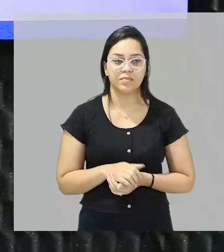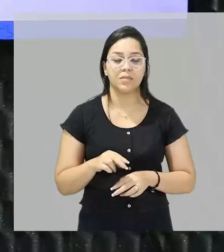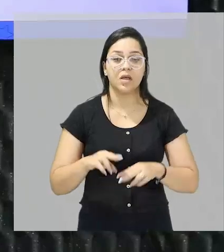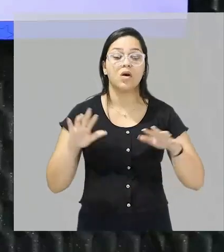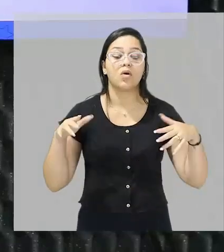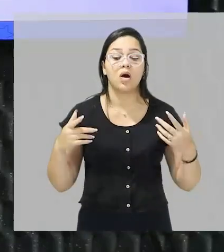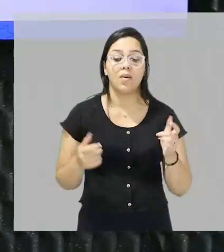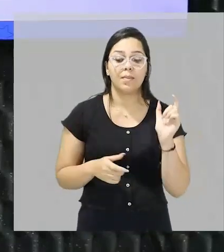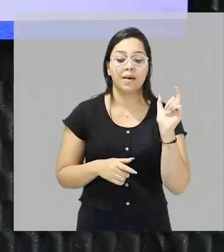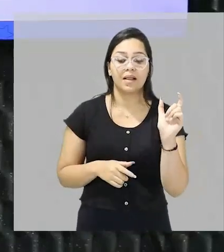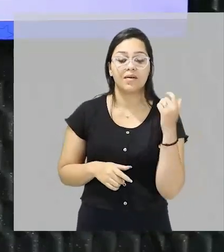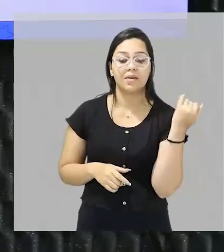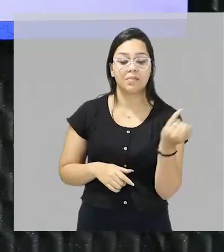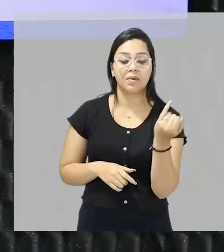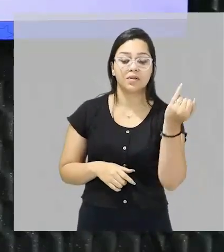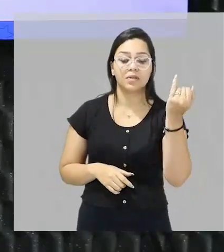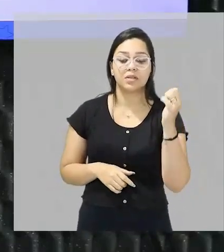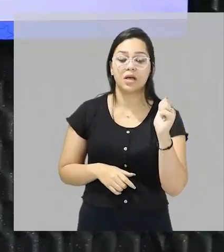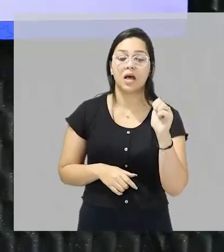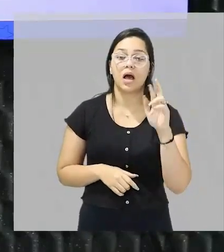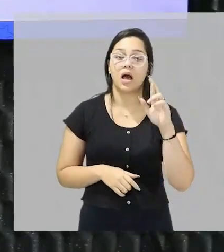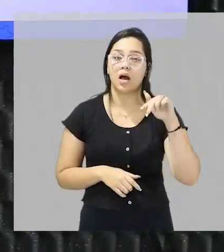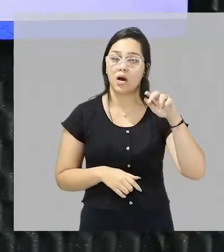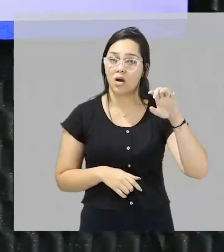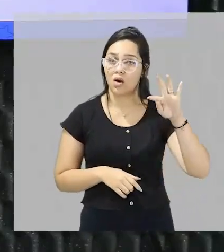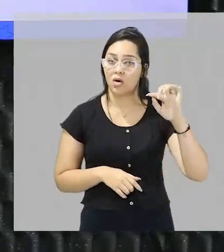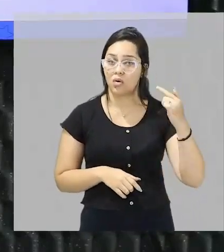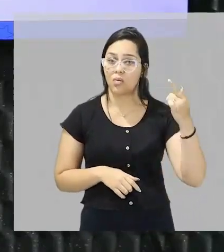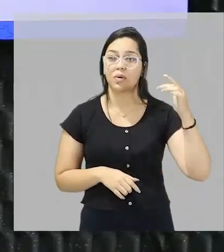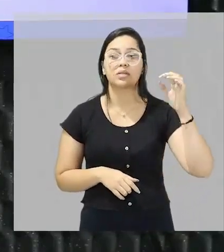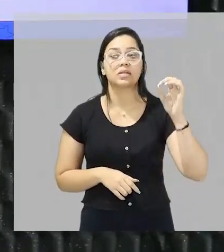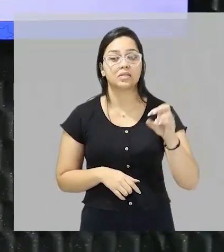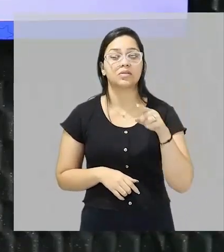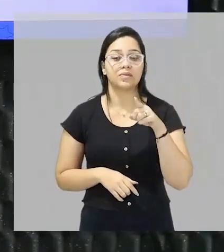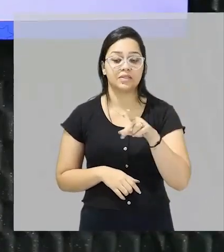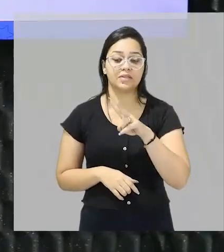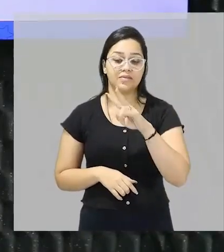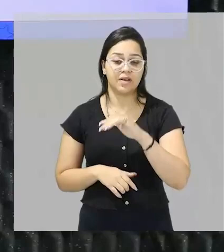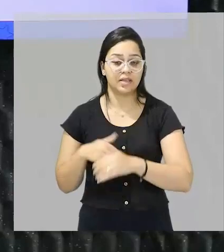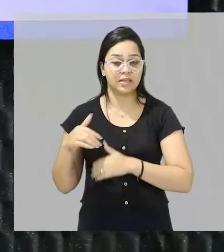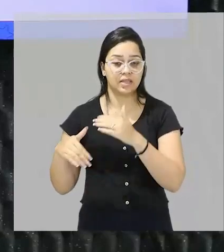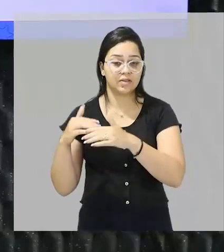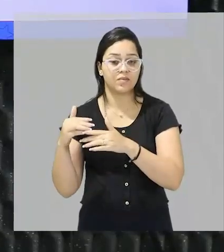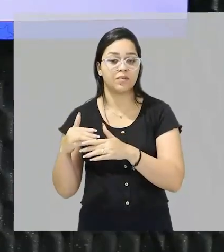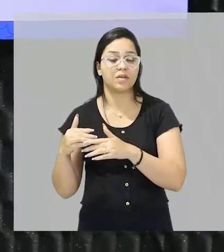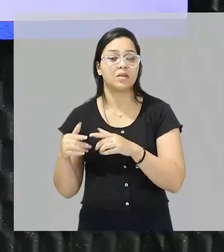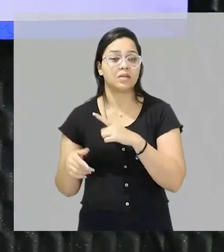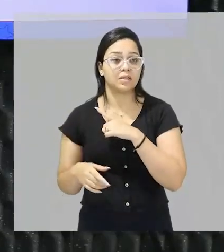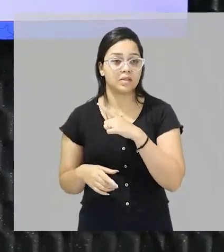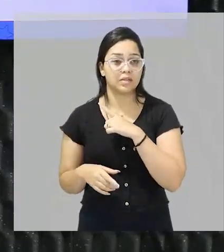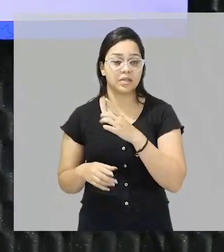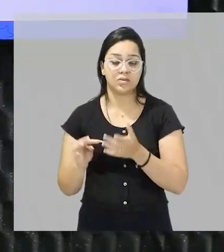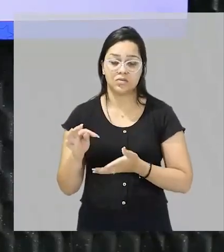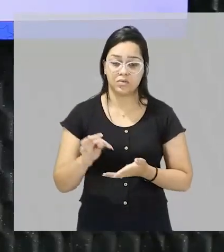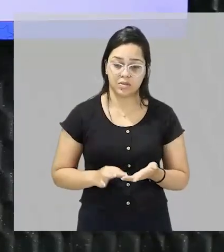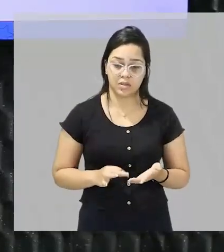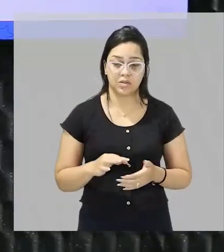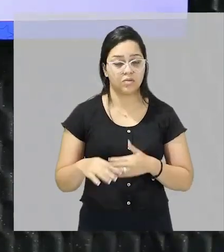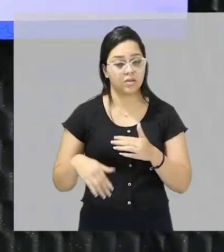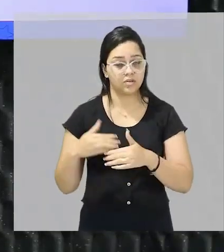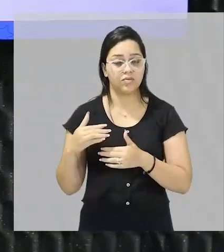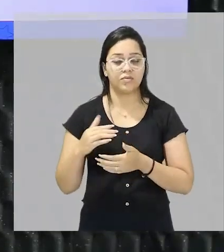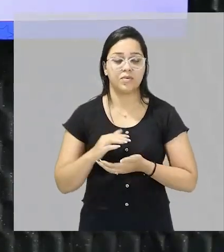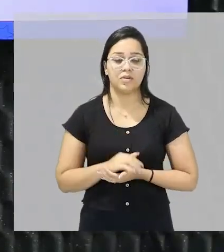a palavra-chave? Argumentação. É a argumentação que você vai desenvolver nos parágrafos do